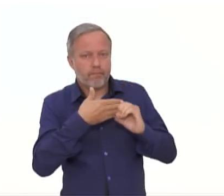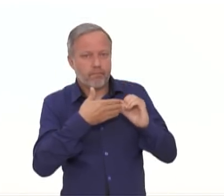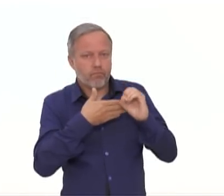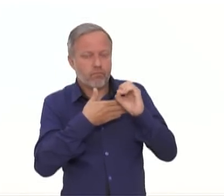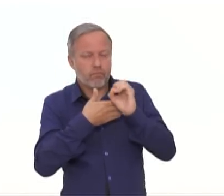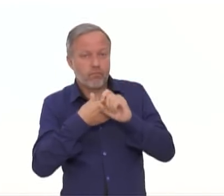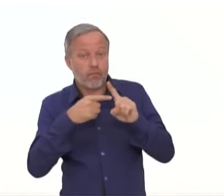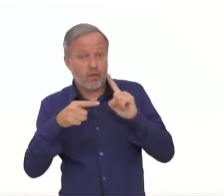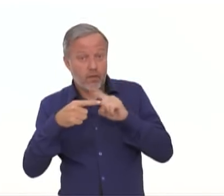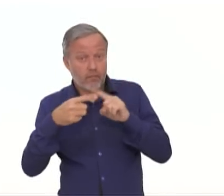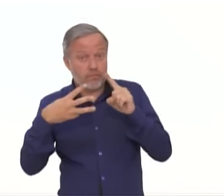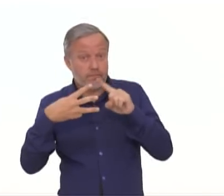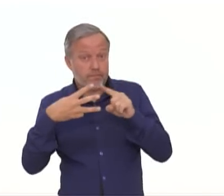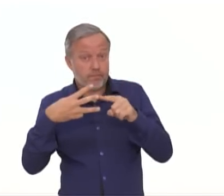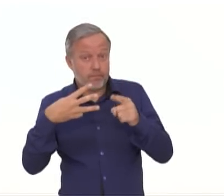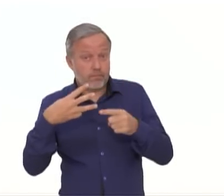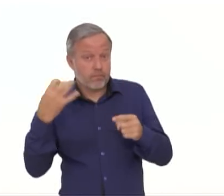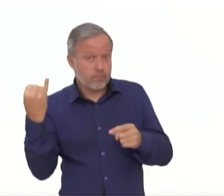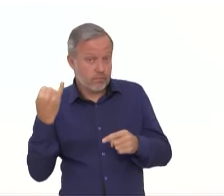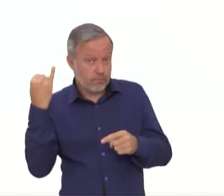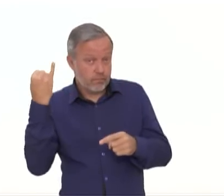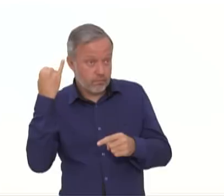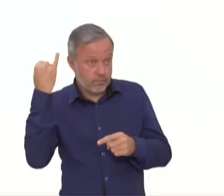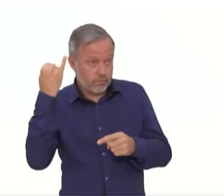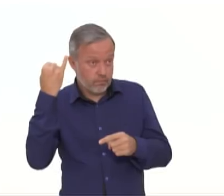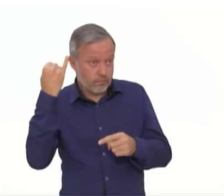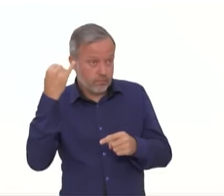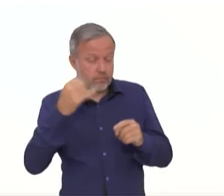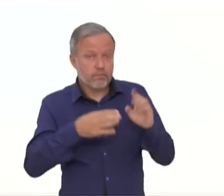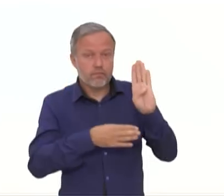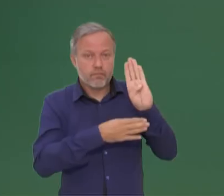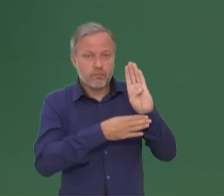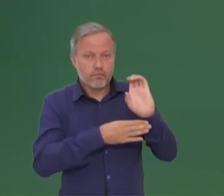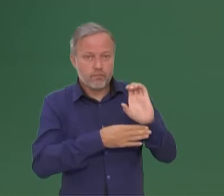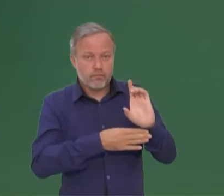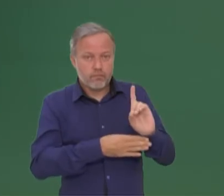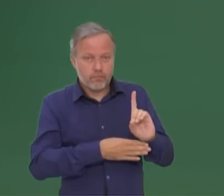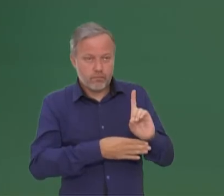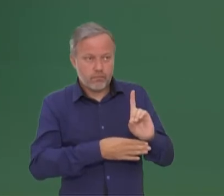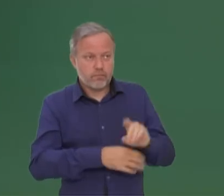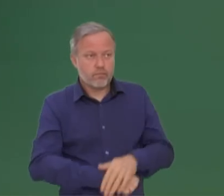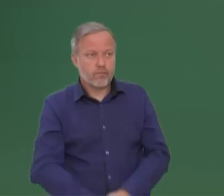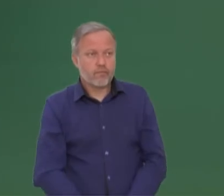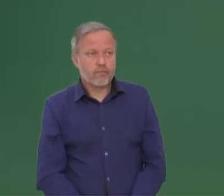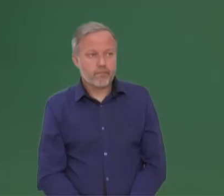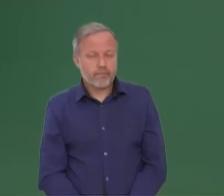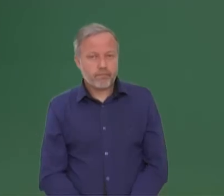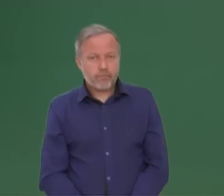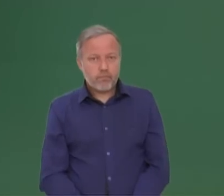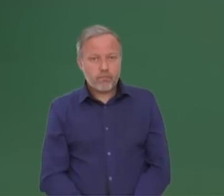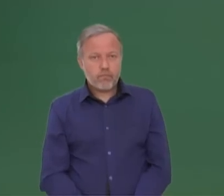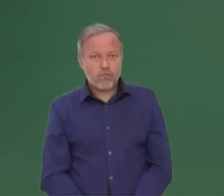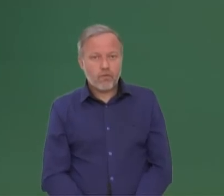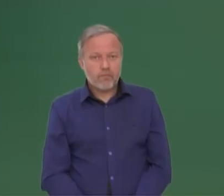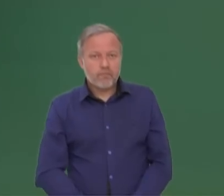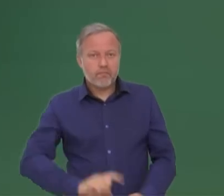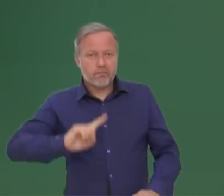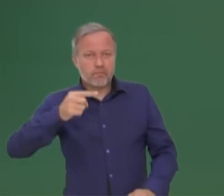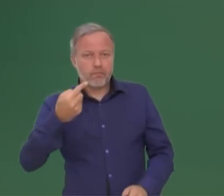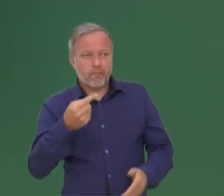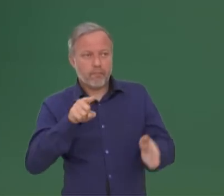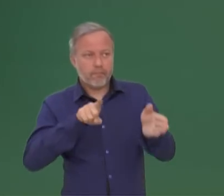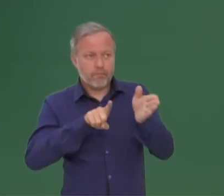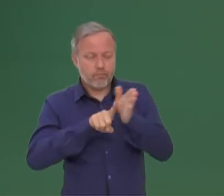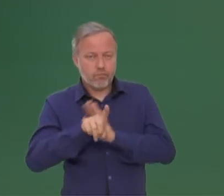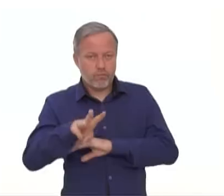os 3 principais estão na letra B, C e D. Vamos para o nosso último quiz da aula de hoje.